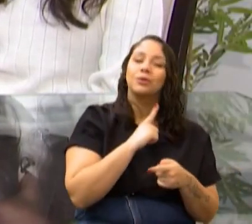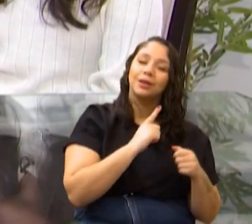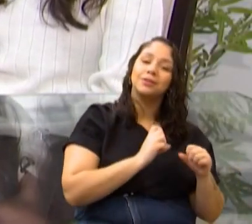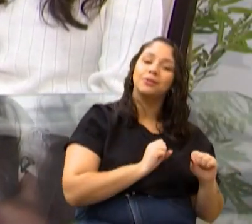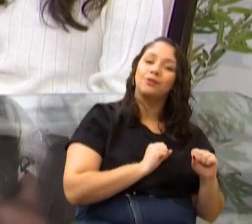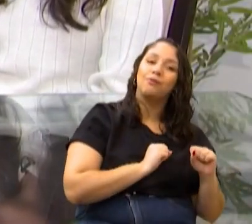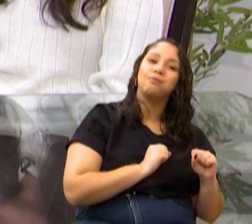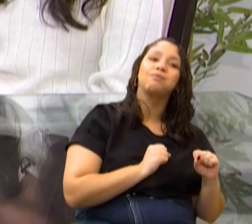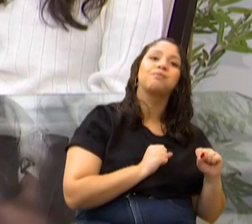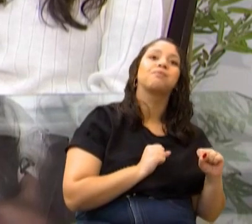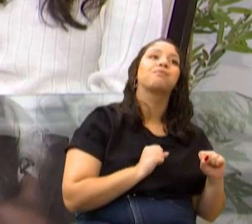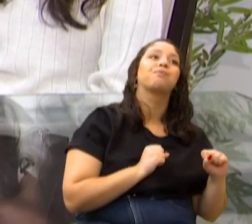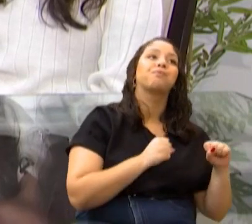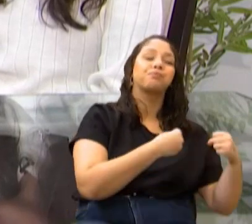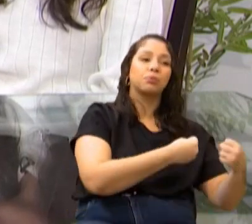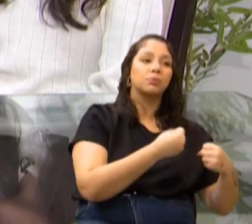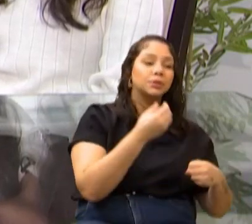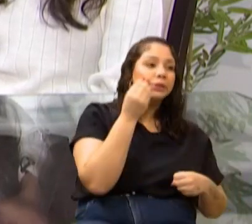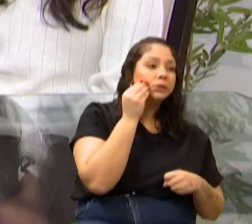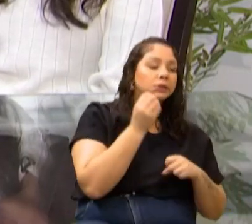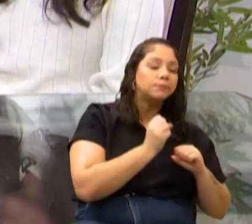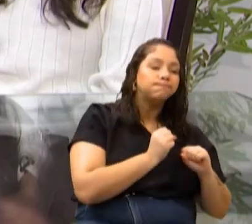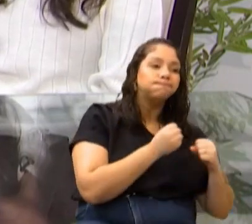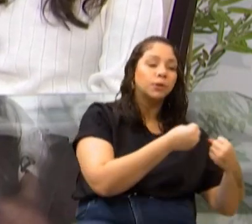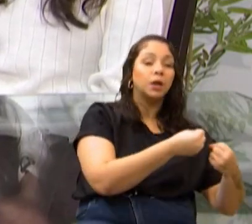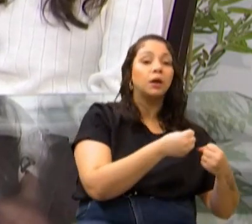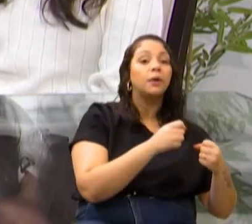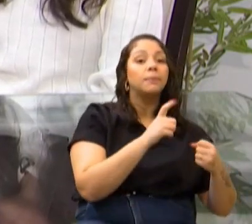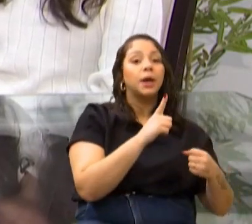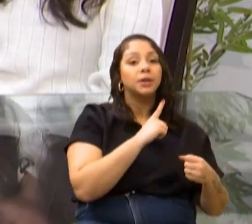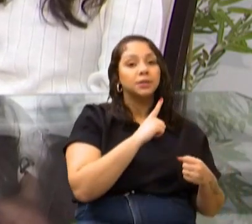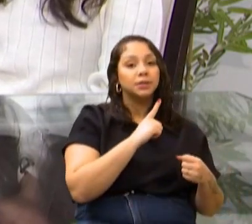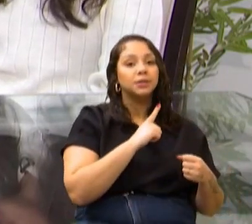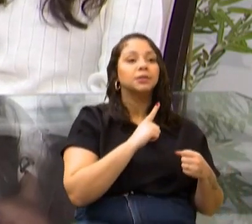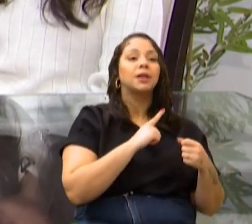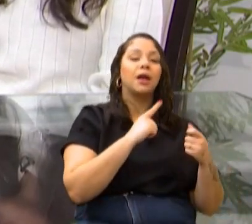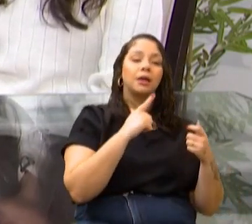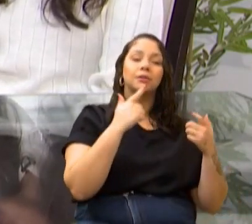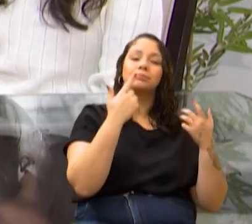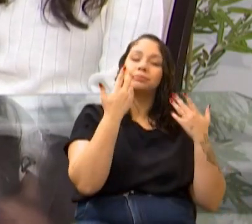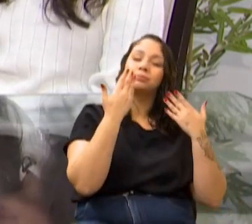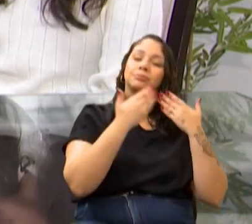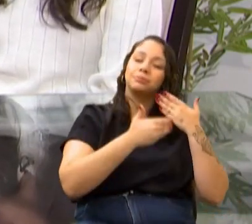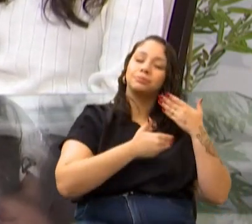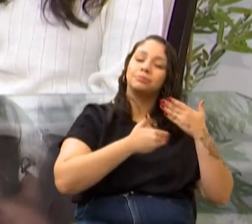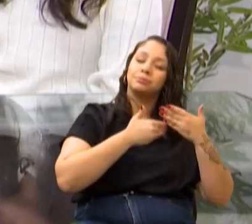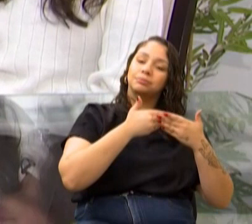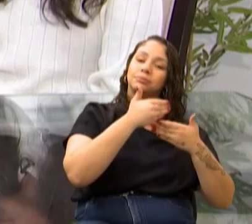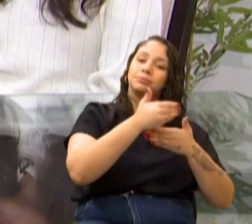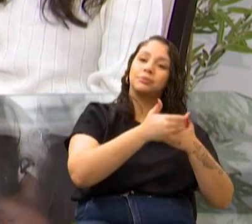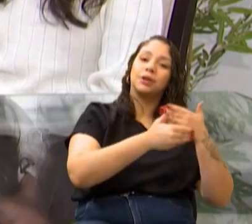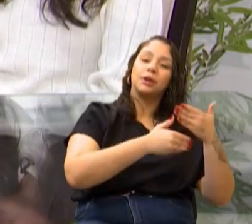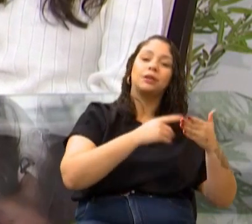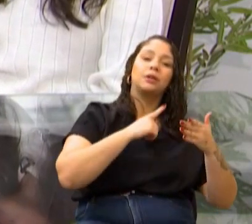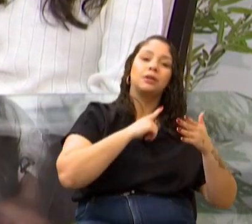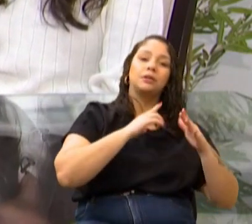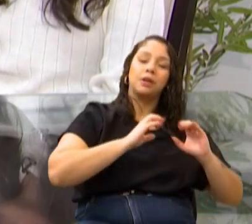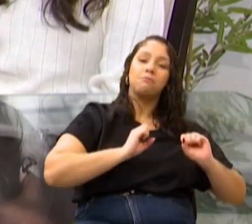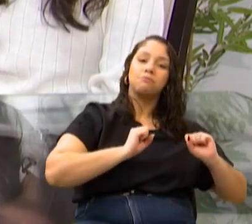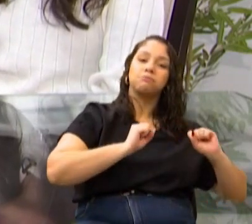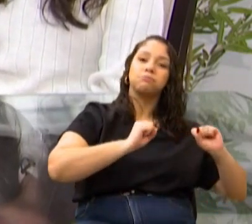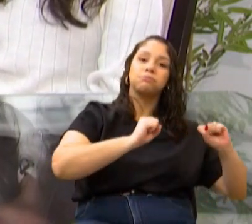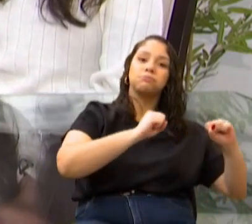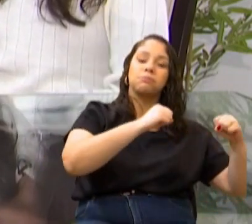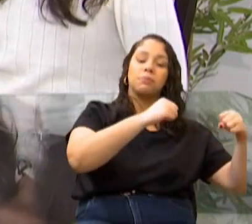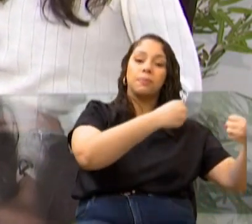não é natural, afinal de contas ele está buscando isso, mas com uma certa naturalidade ele vai encaminhando, vai crescendo,